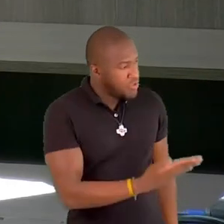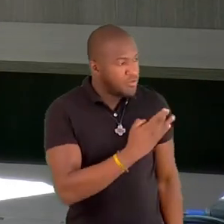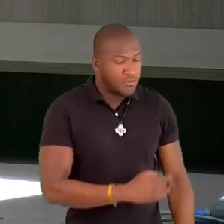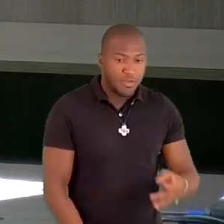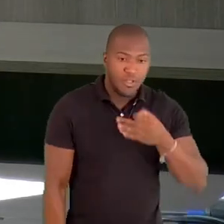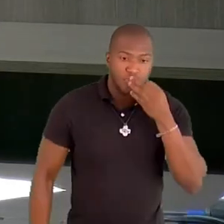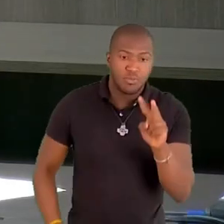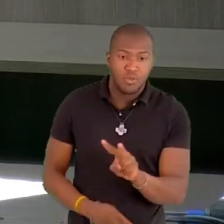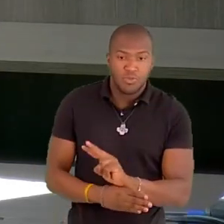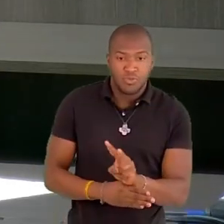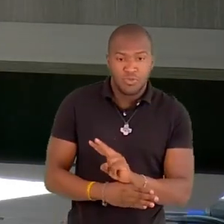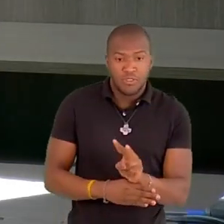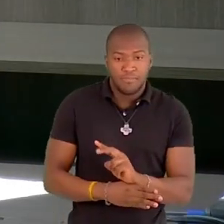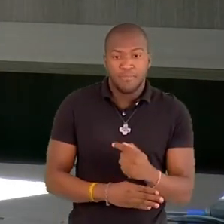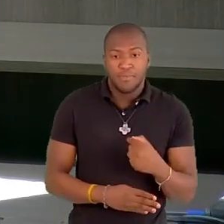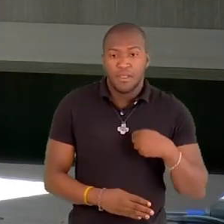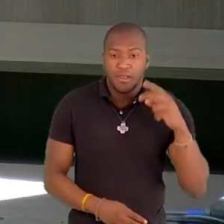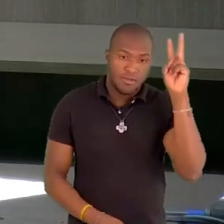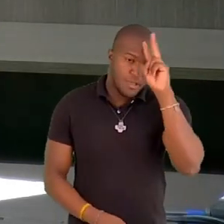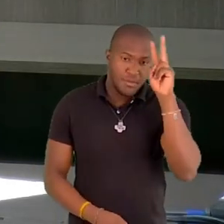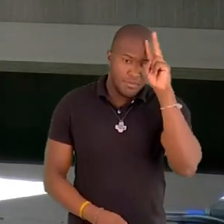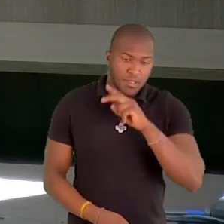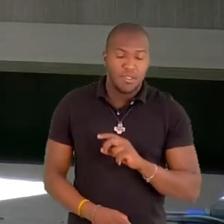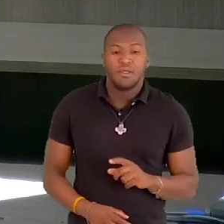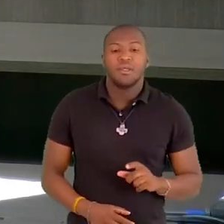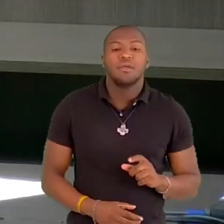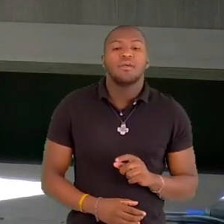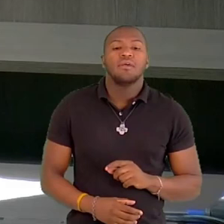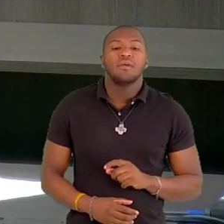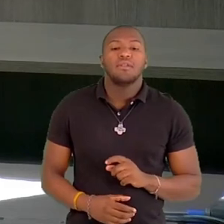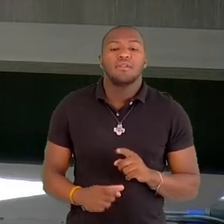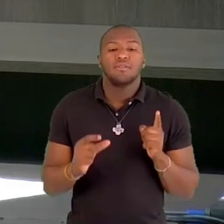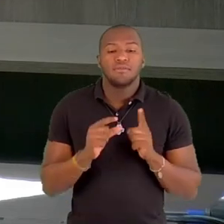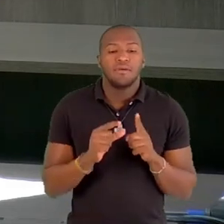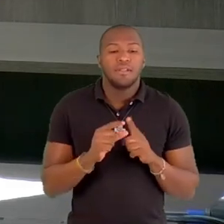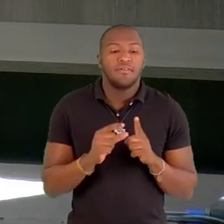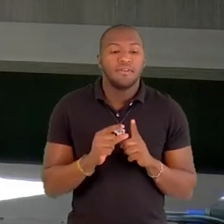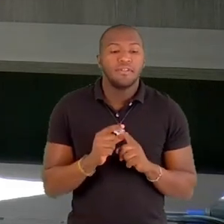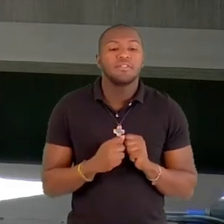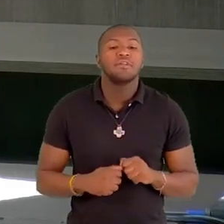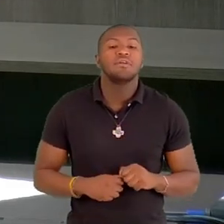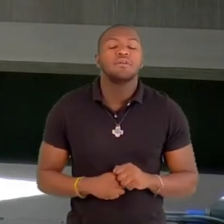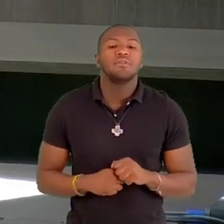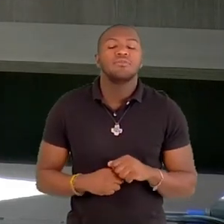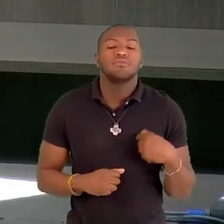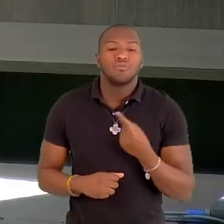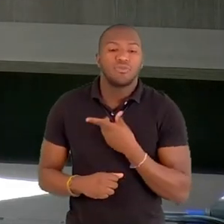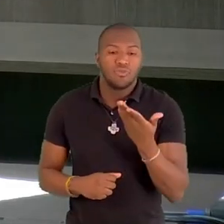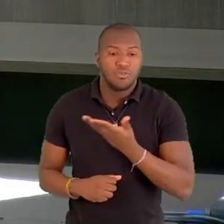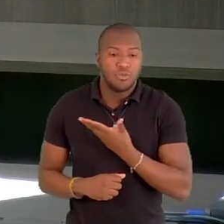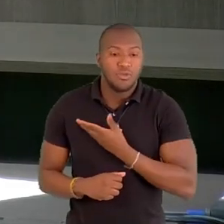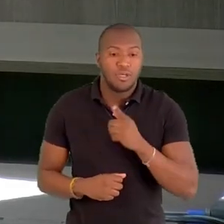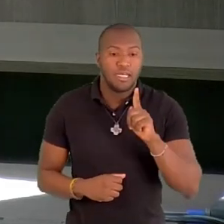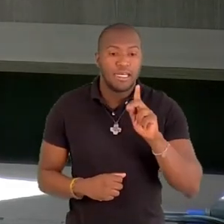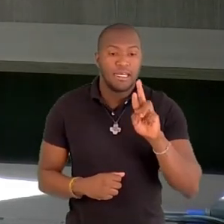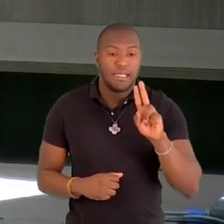Corregedoria e eu lembrei das palavras do professor, nosso colega, Gregório Assagra, do Ministério Público